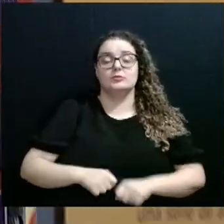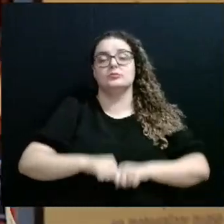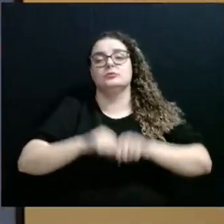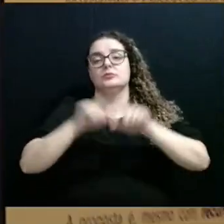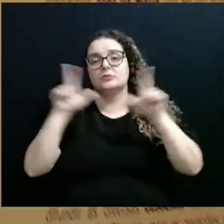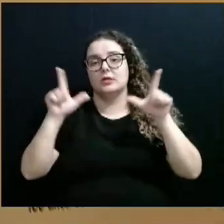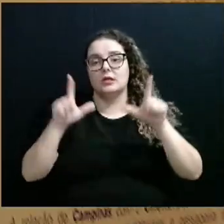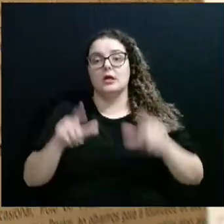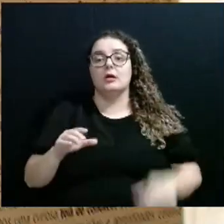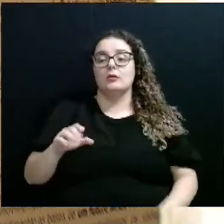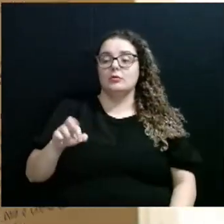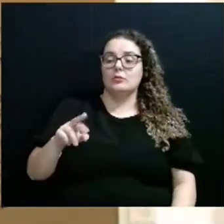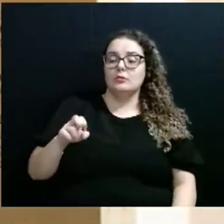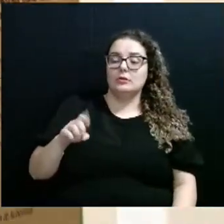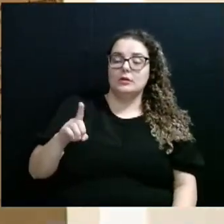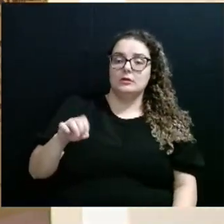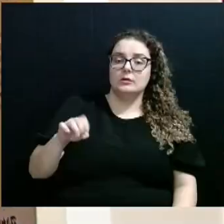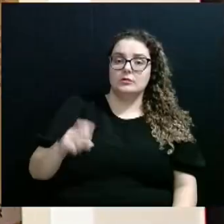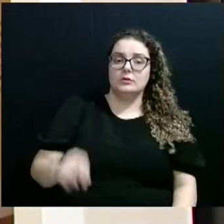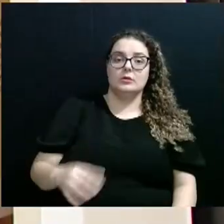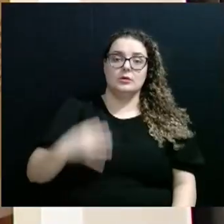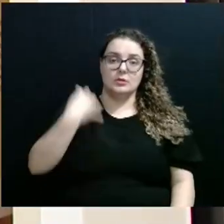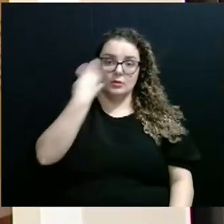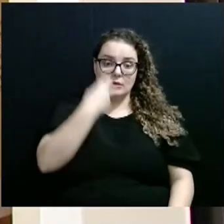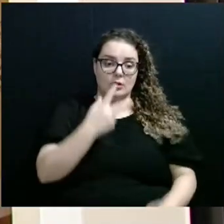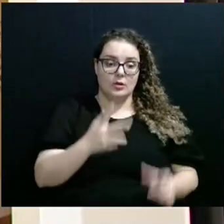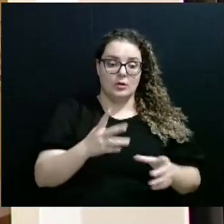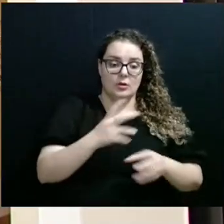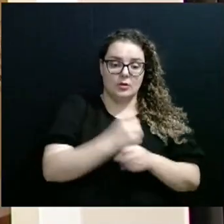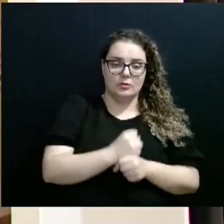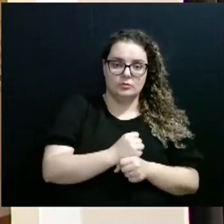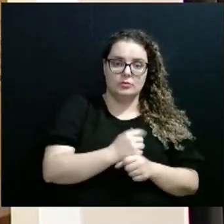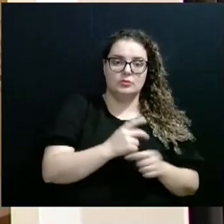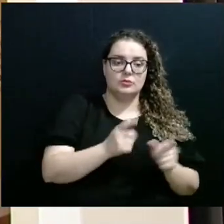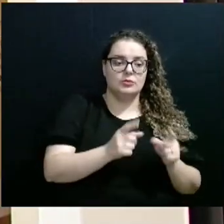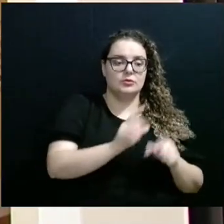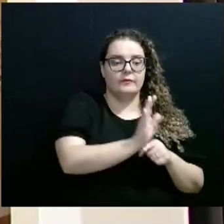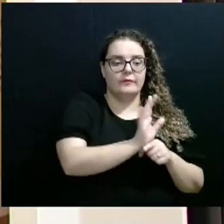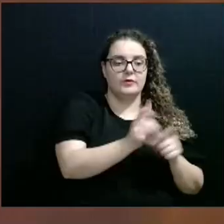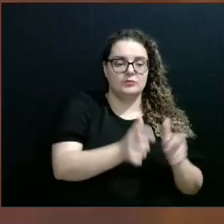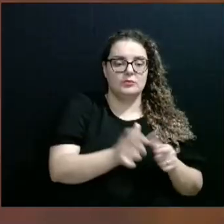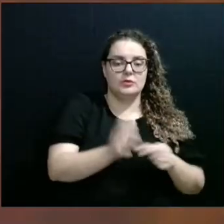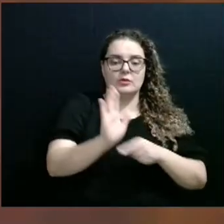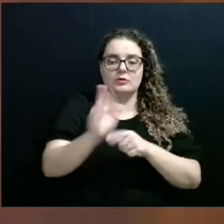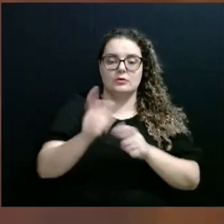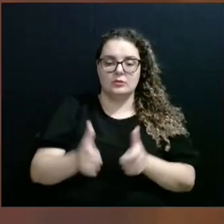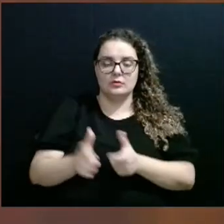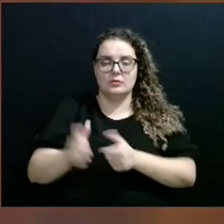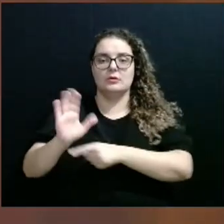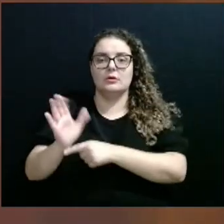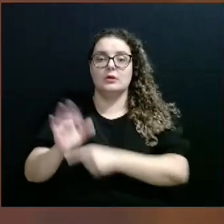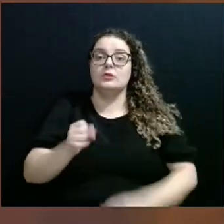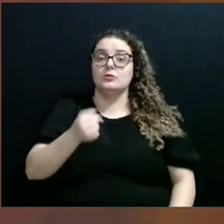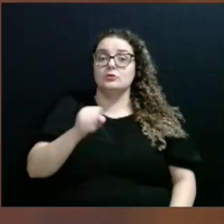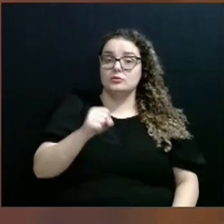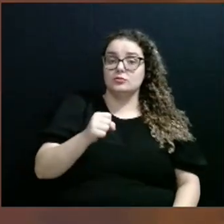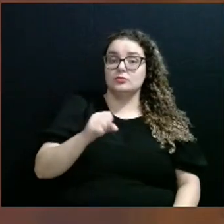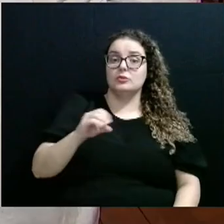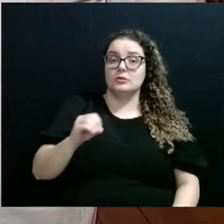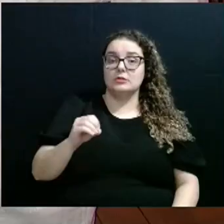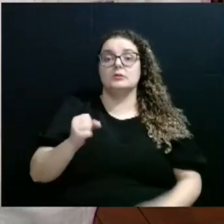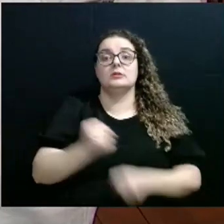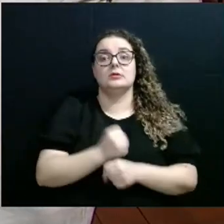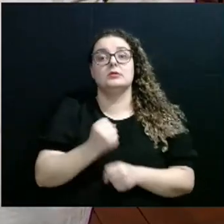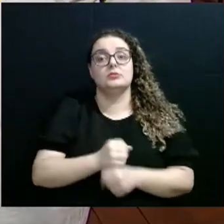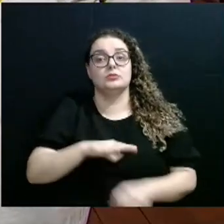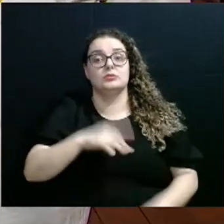4 horas de curtas-metragens produzidos ao longo das últimas 8 décadas em Campinas, celebrando a produção local.